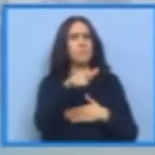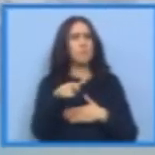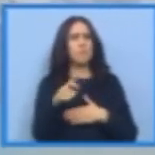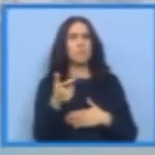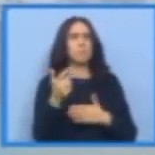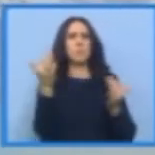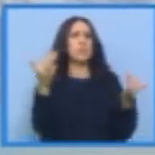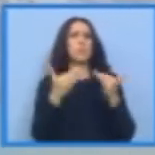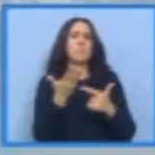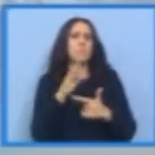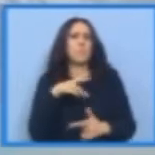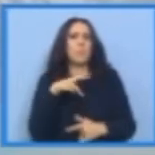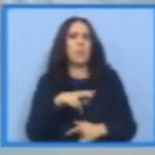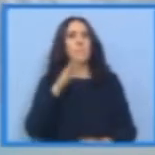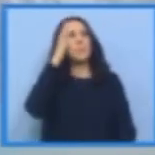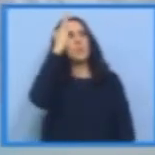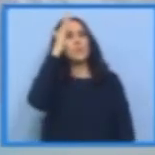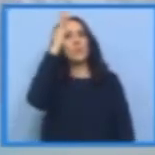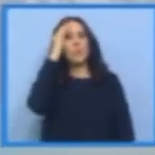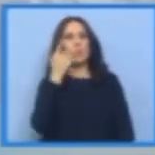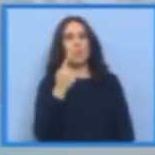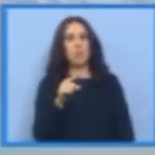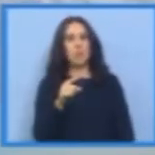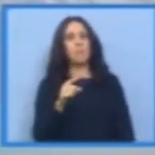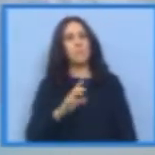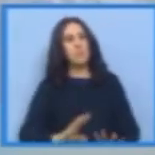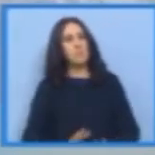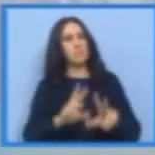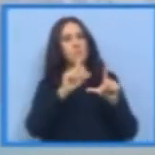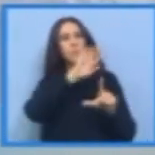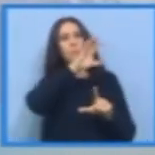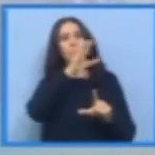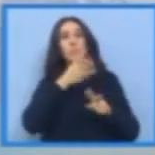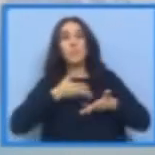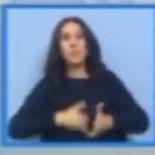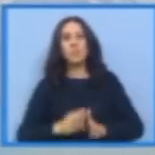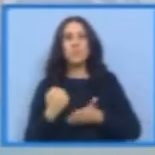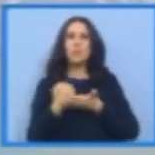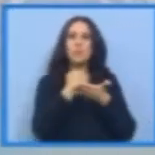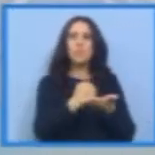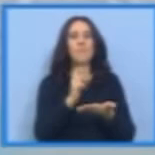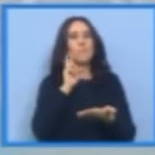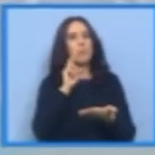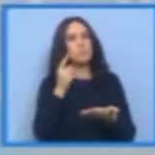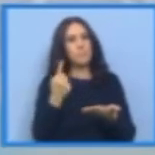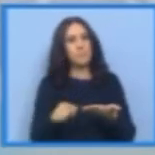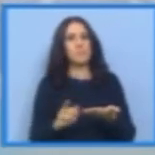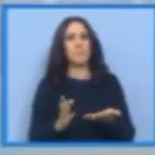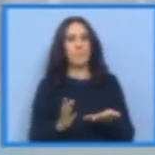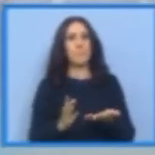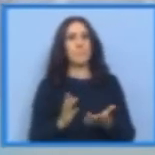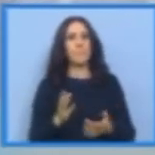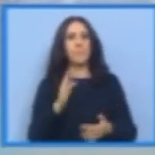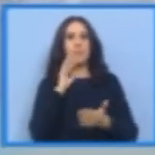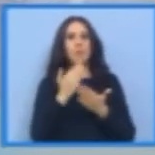por exemplo, a Portugal e que têm este sonho de contribuir para o desenvolvimento do seu país de origem. Portanto, vamos valorizar isto.